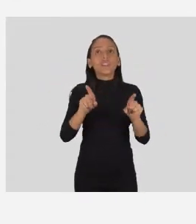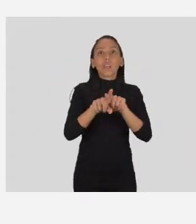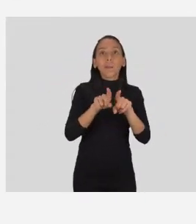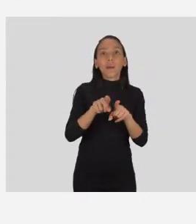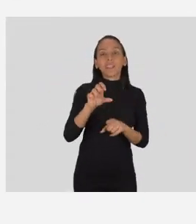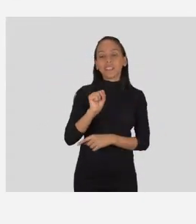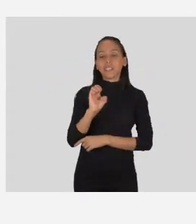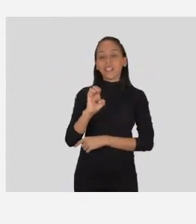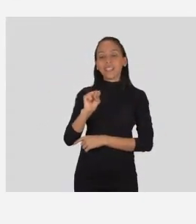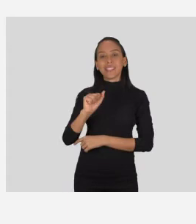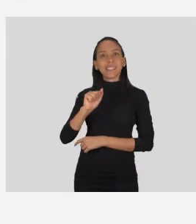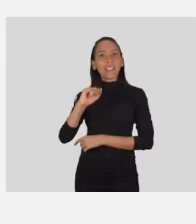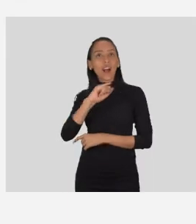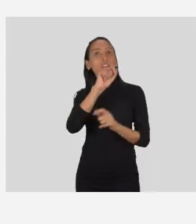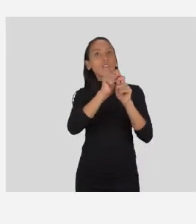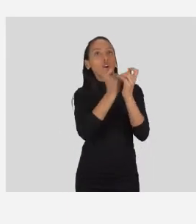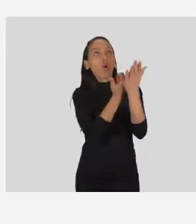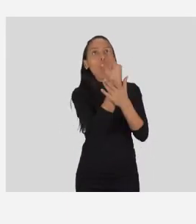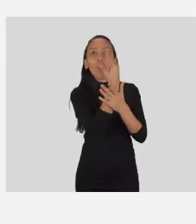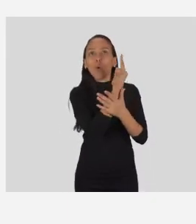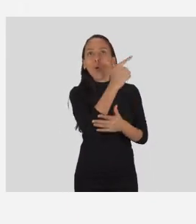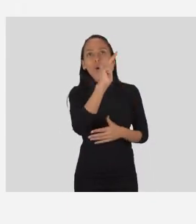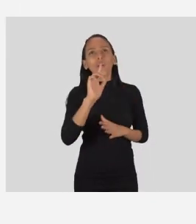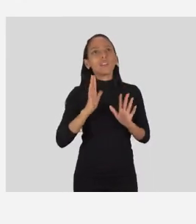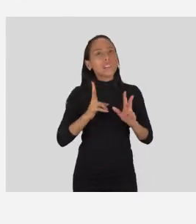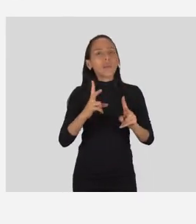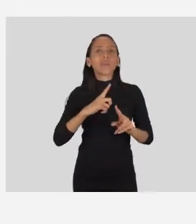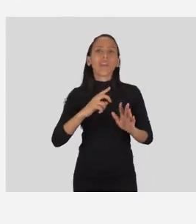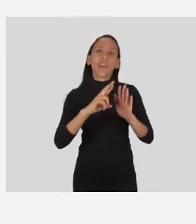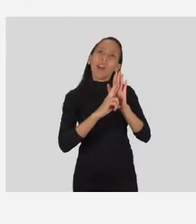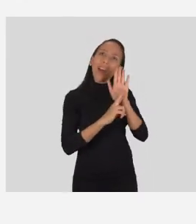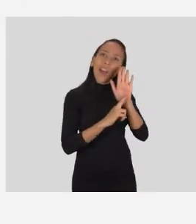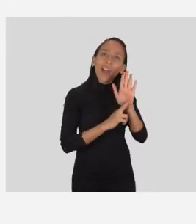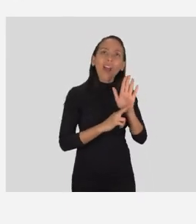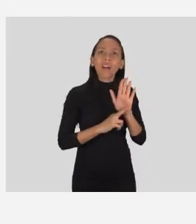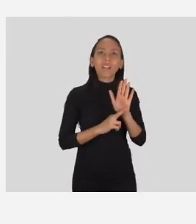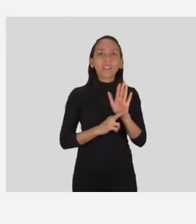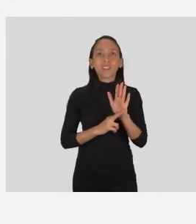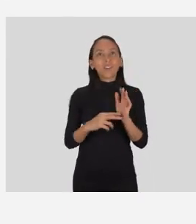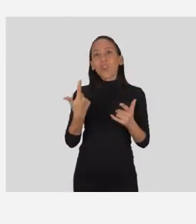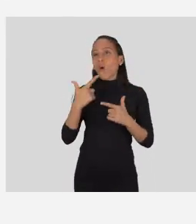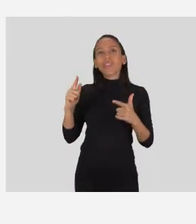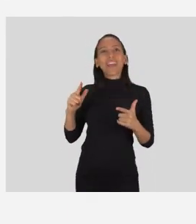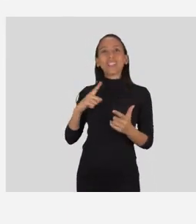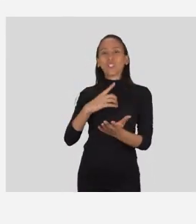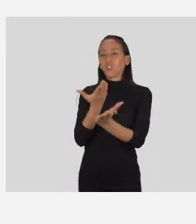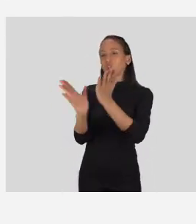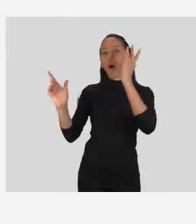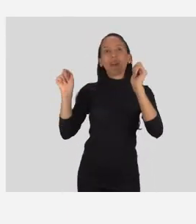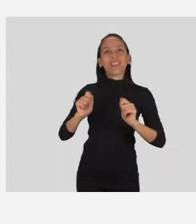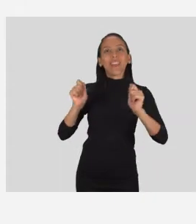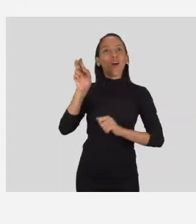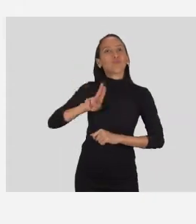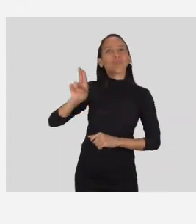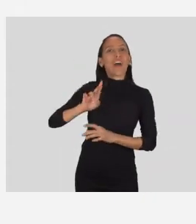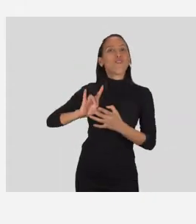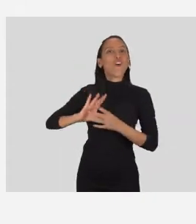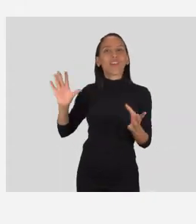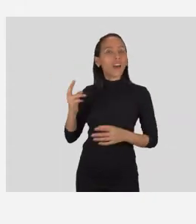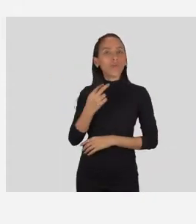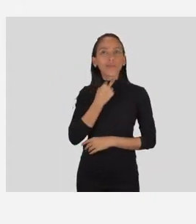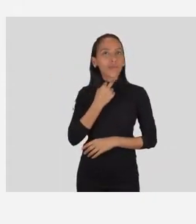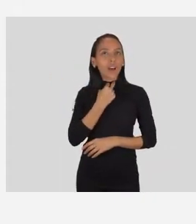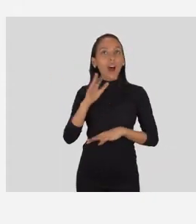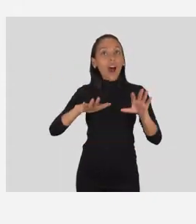outra compra. Mas é tudo assim, tudo muito regrado. A gente não tem com fartura, né? Então, às vezes tem